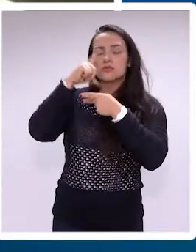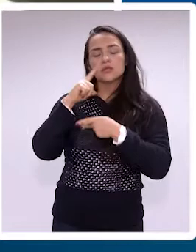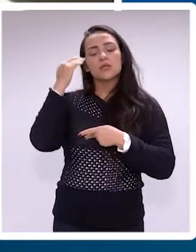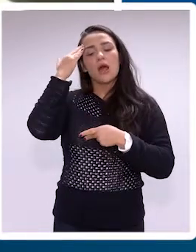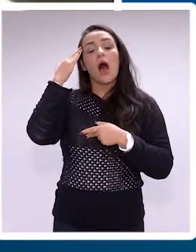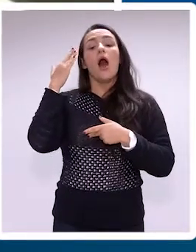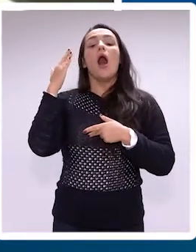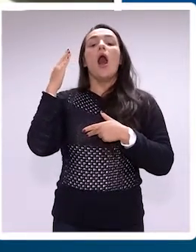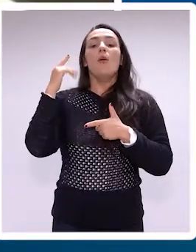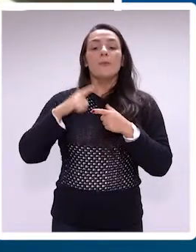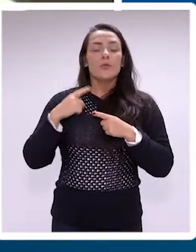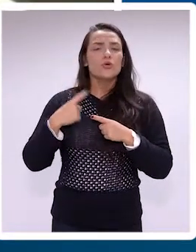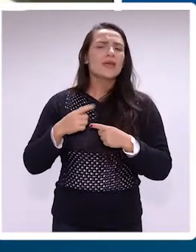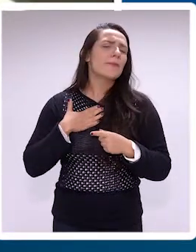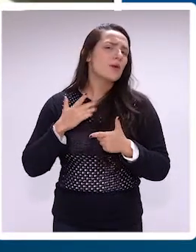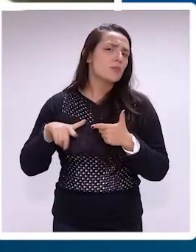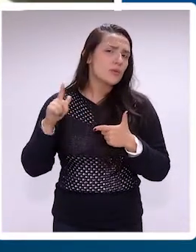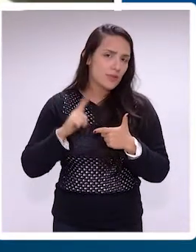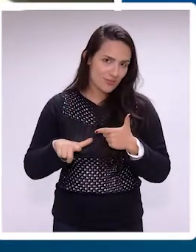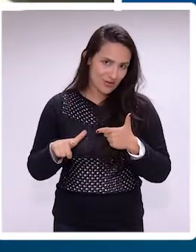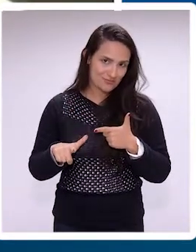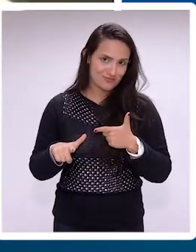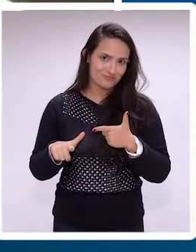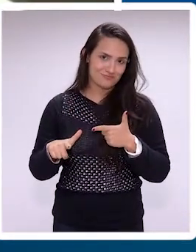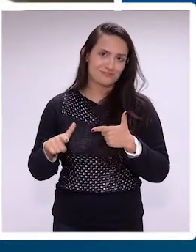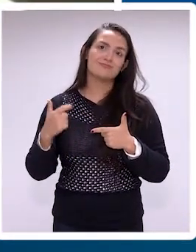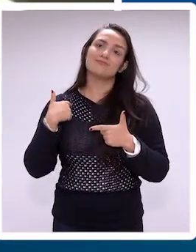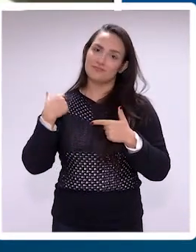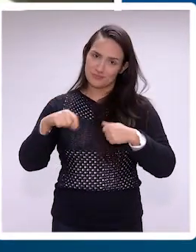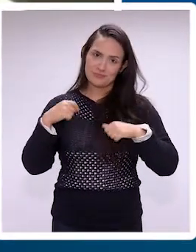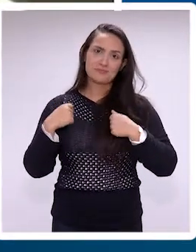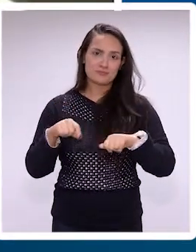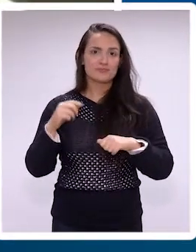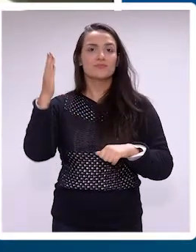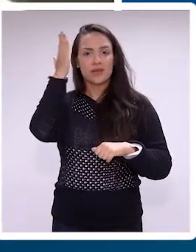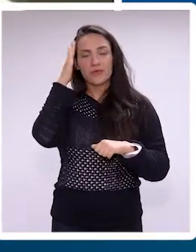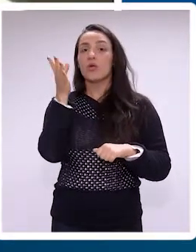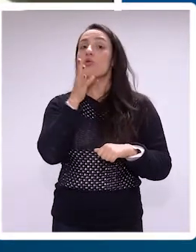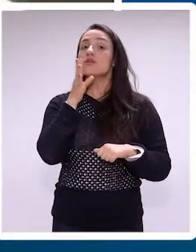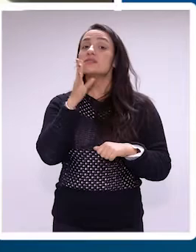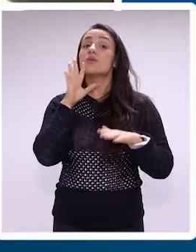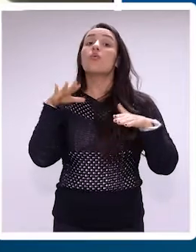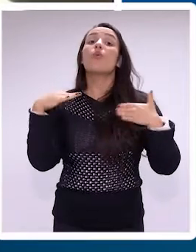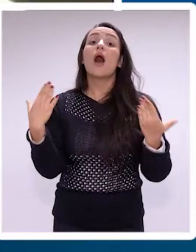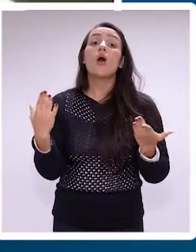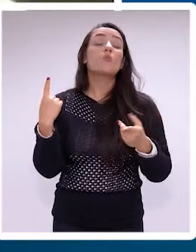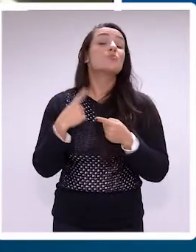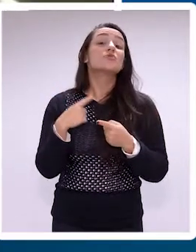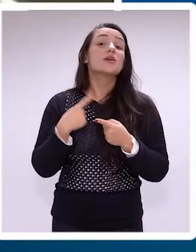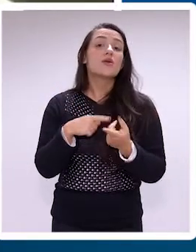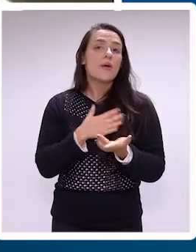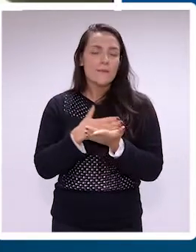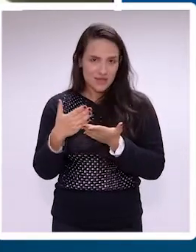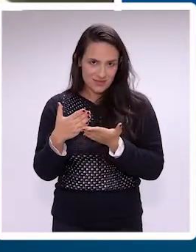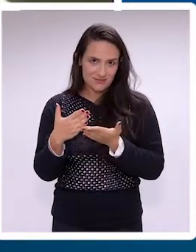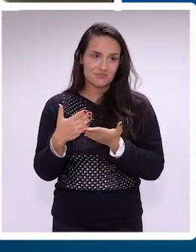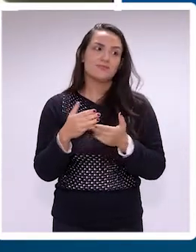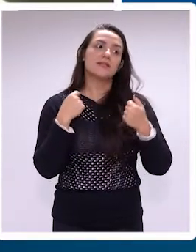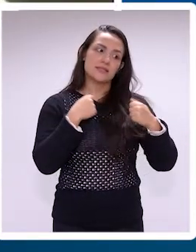mesmo auxiliar na diminuição da sua intensidade. Então, há a necessidade do